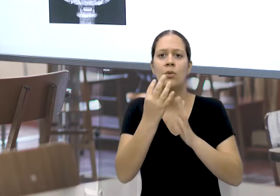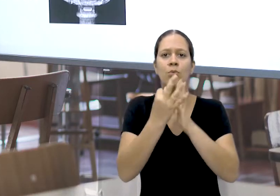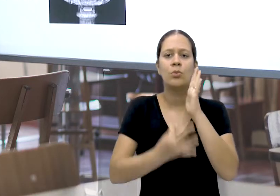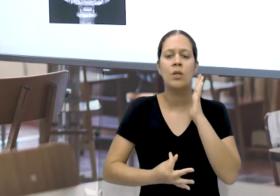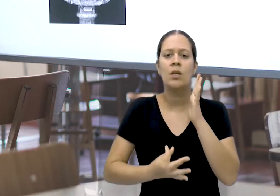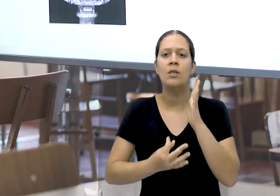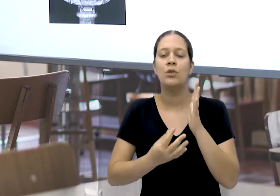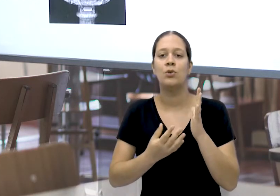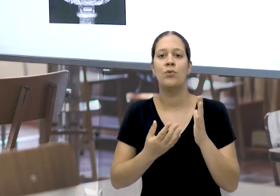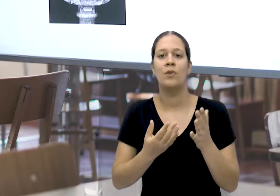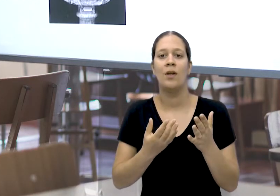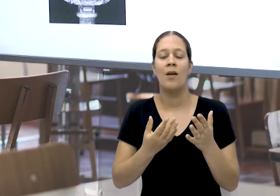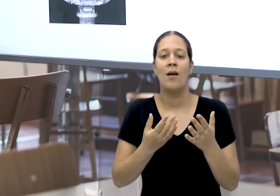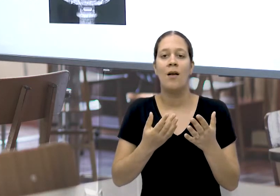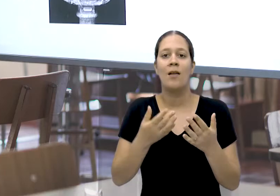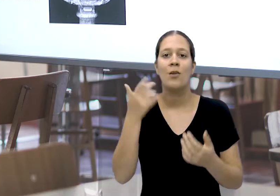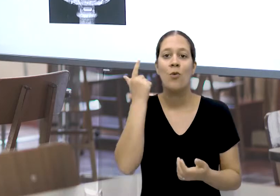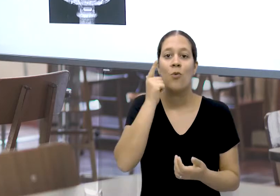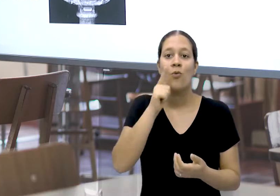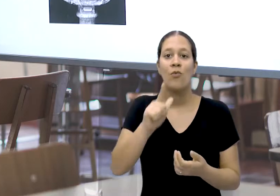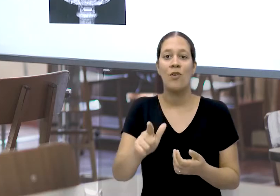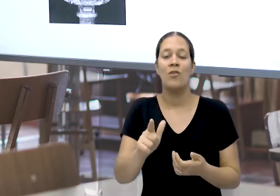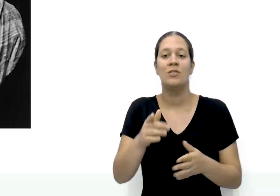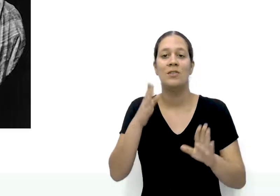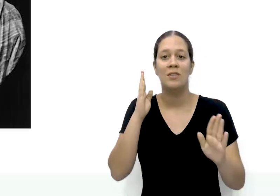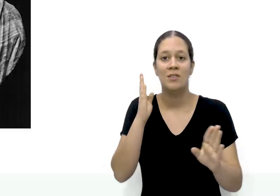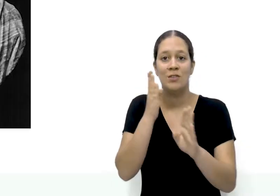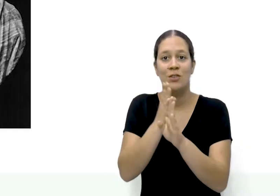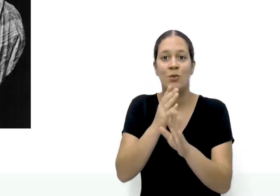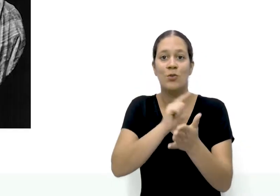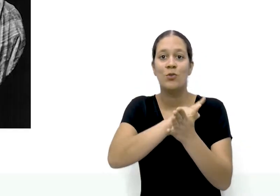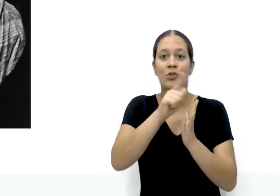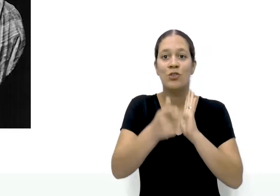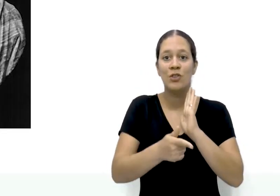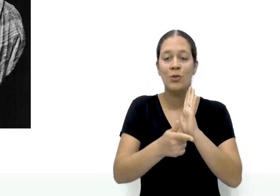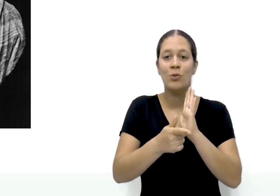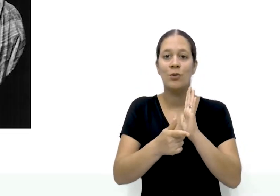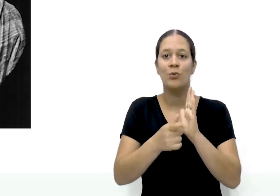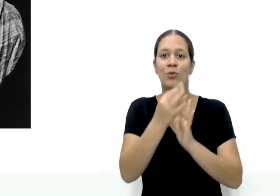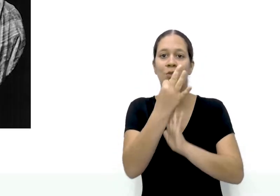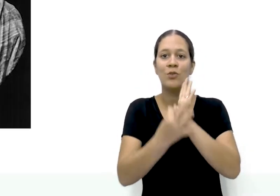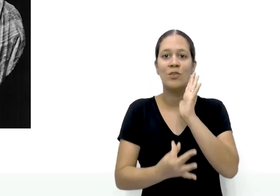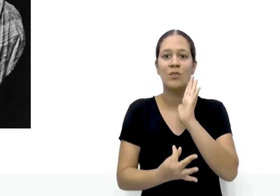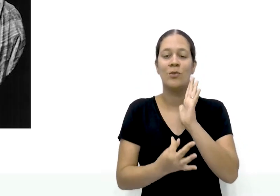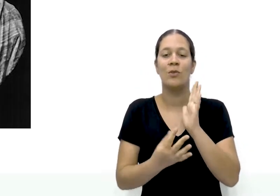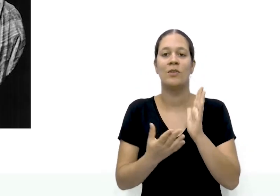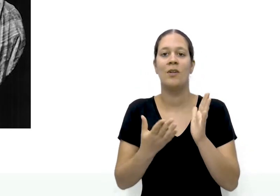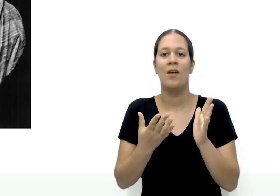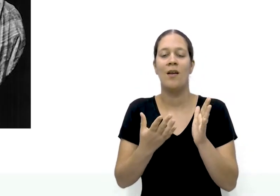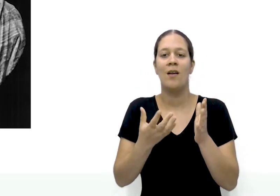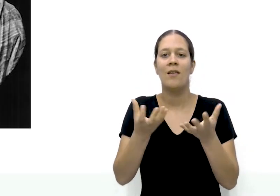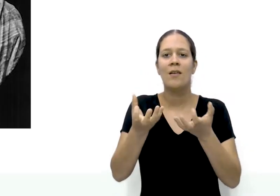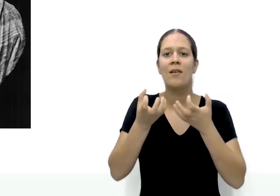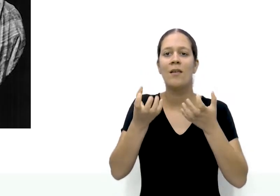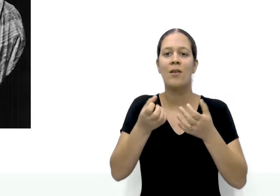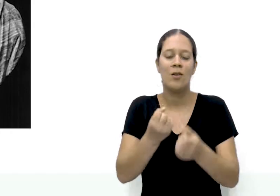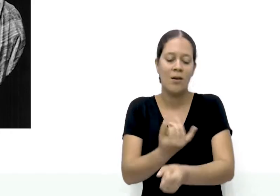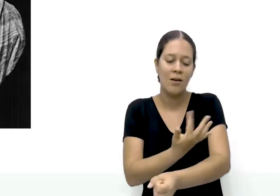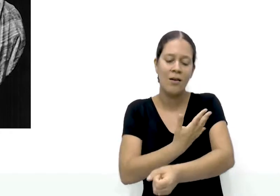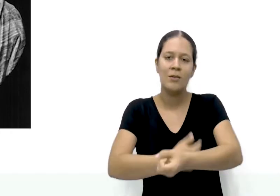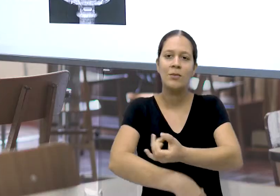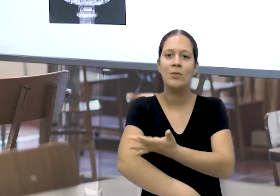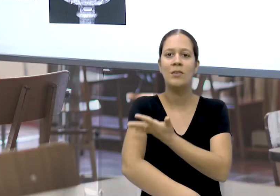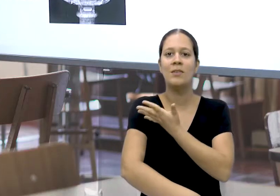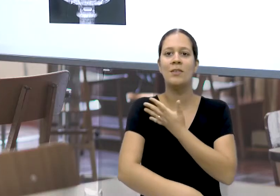estava dizendo, Aristóteles, um grego, lá no ano de 330 a.C., ele escreve,